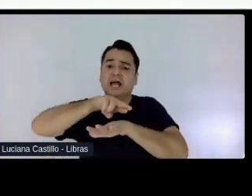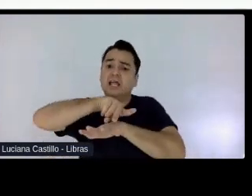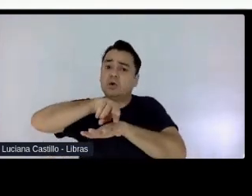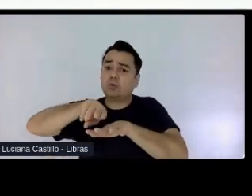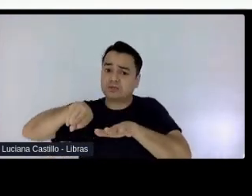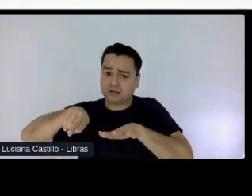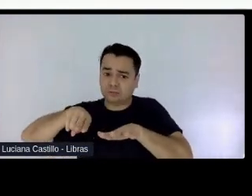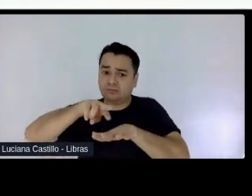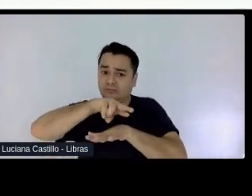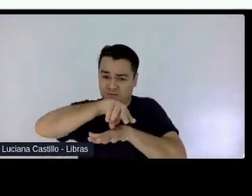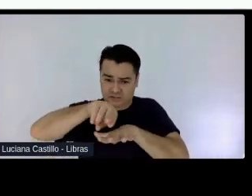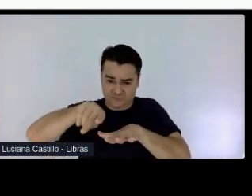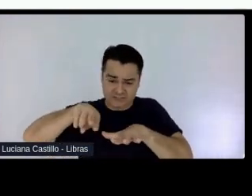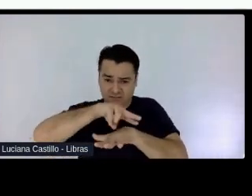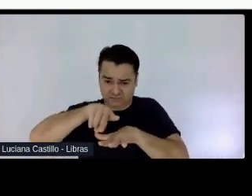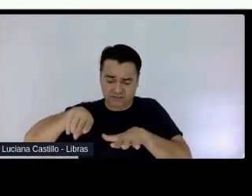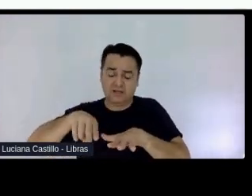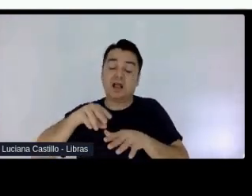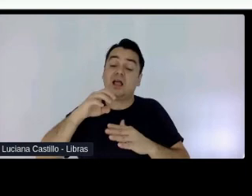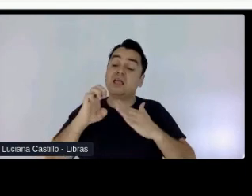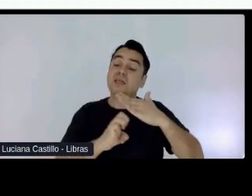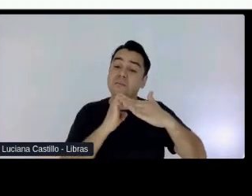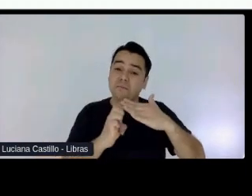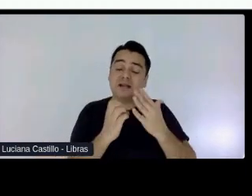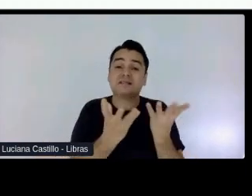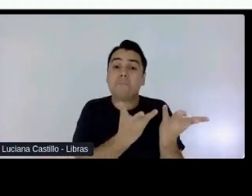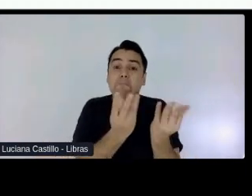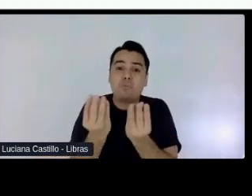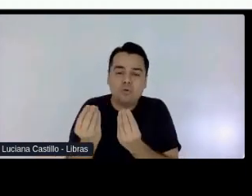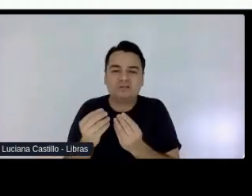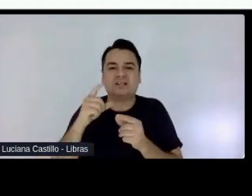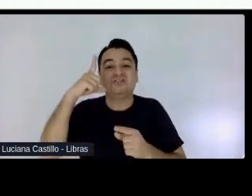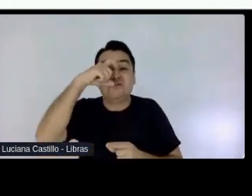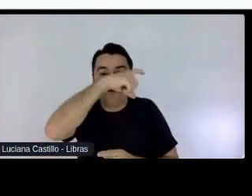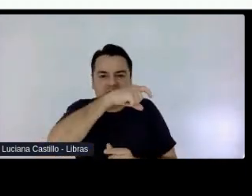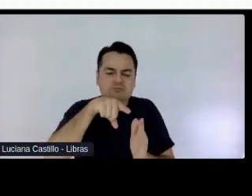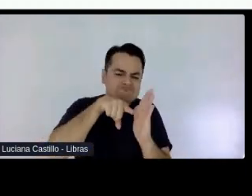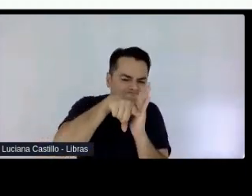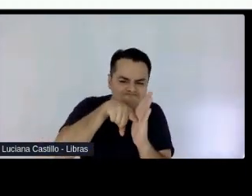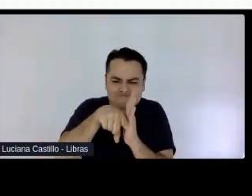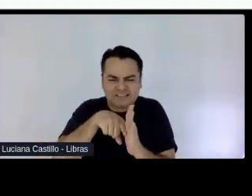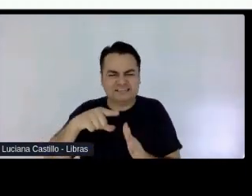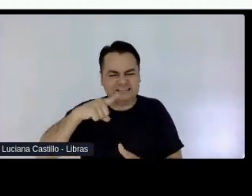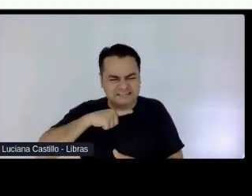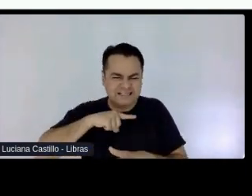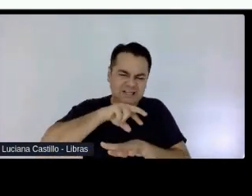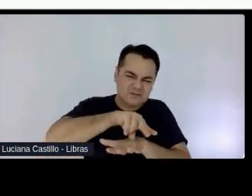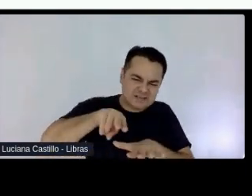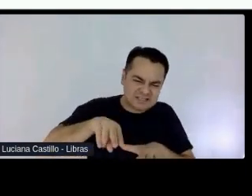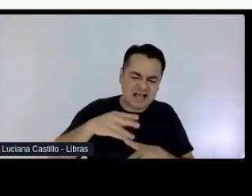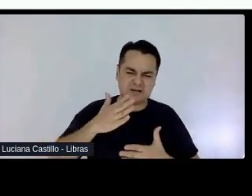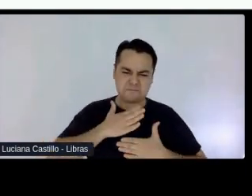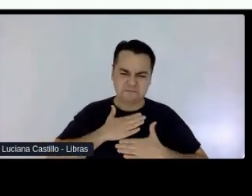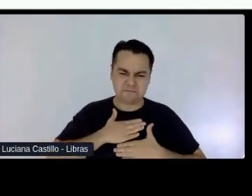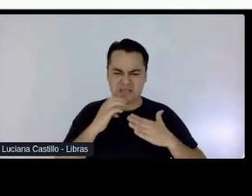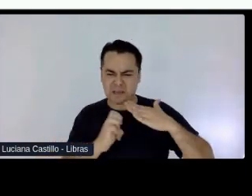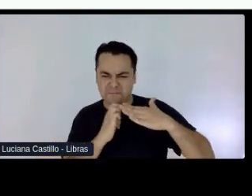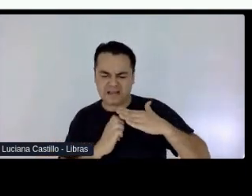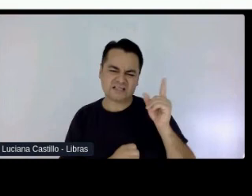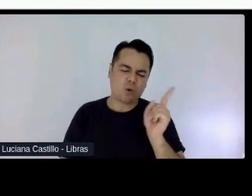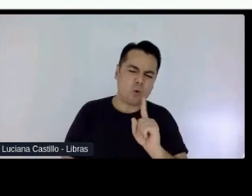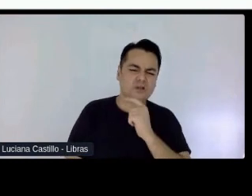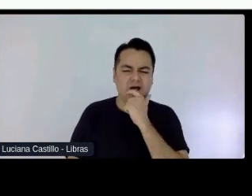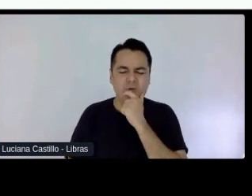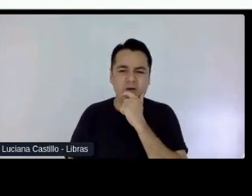dificuldade hoje de olhar para si mesmo e conseguir identificar se elas, de fato, têm a diversidade, né? Que às vezes isso fica